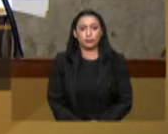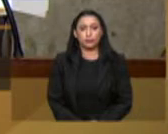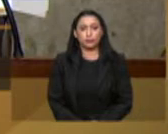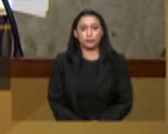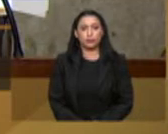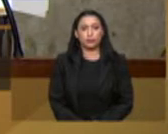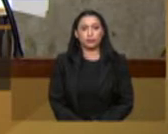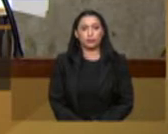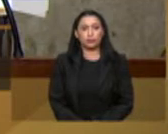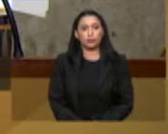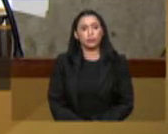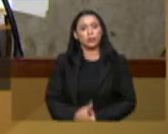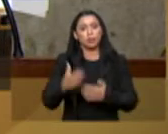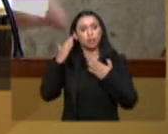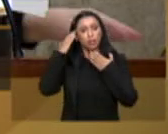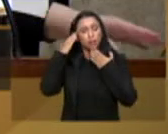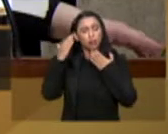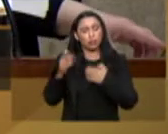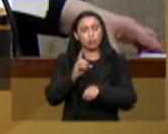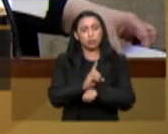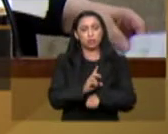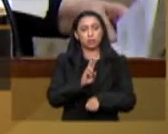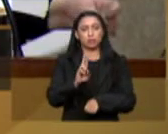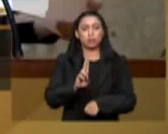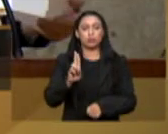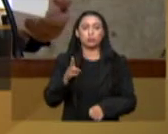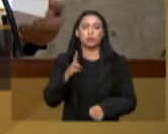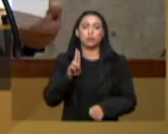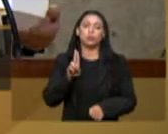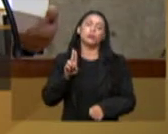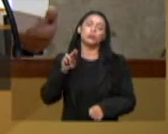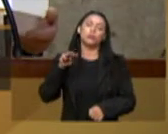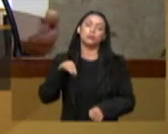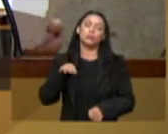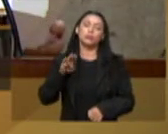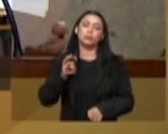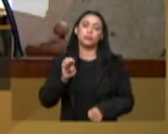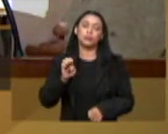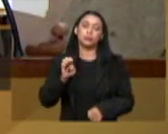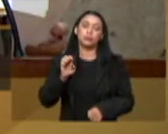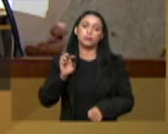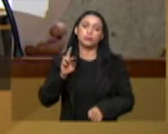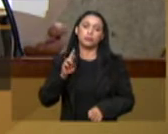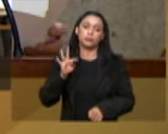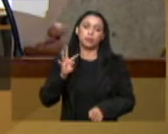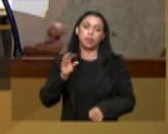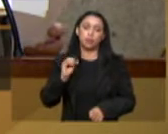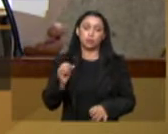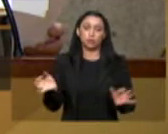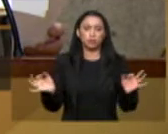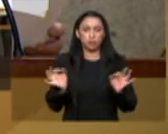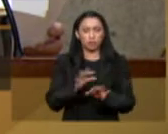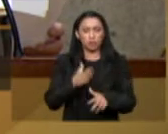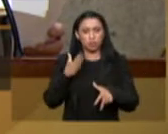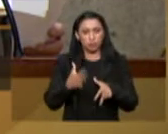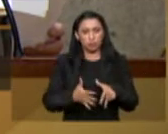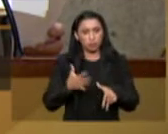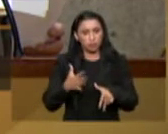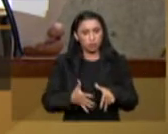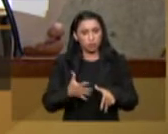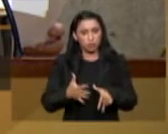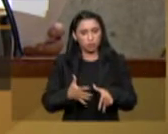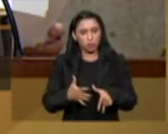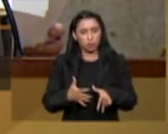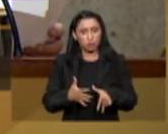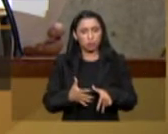Agradeço ao doutor Humberto Jacques. E encerradas as sustentações orais,